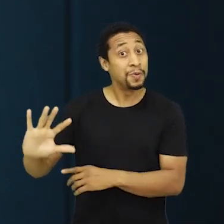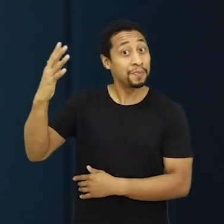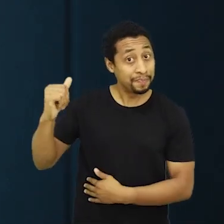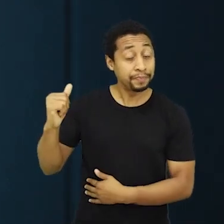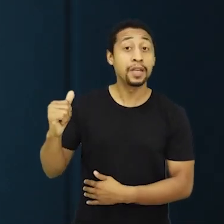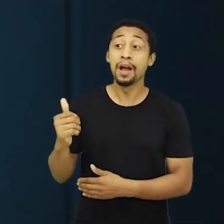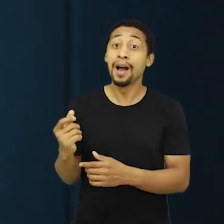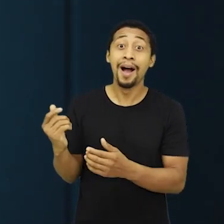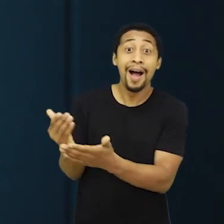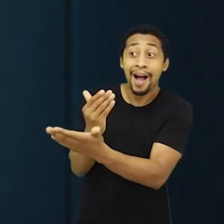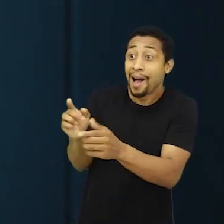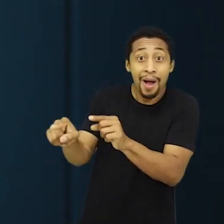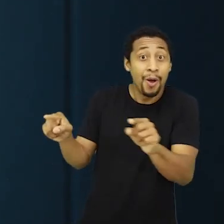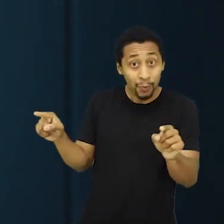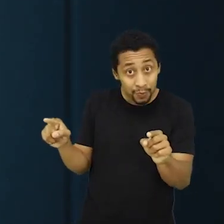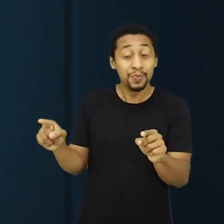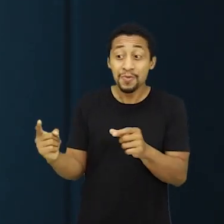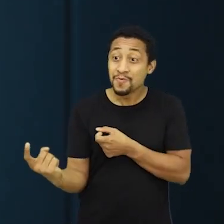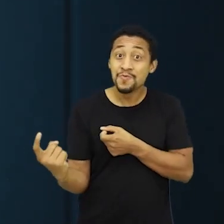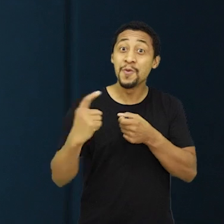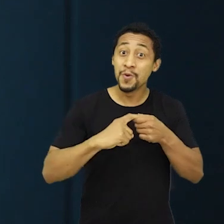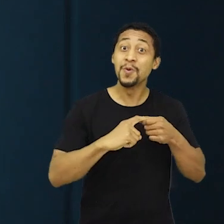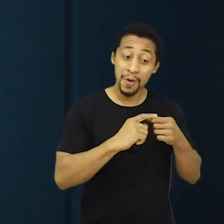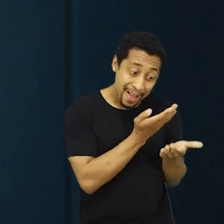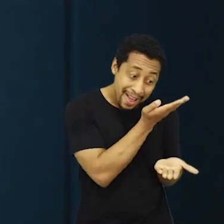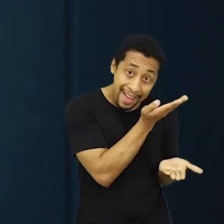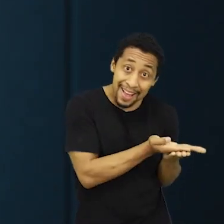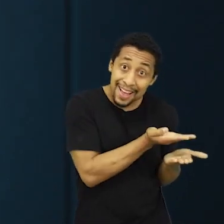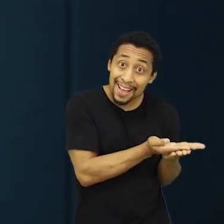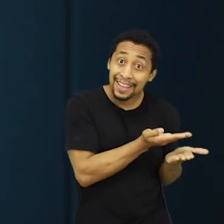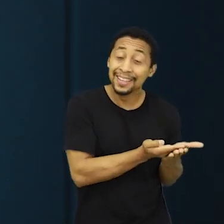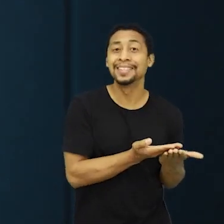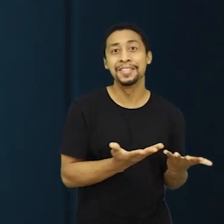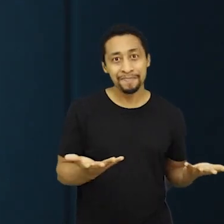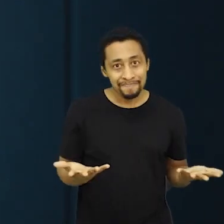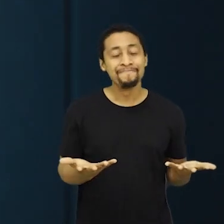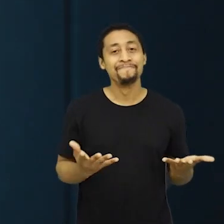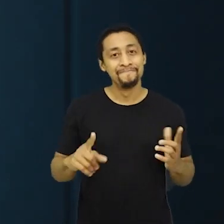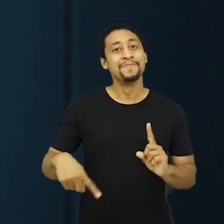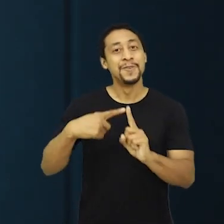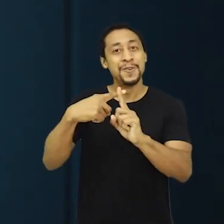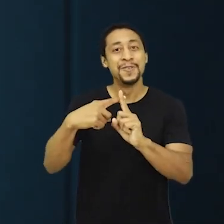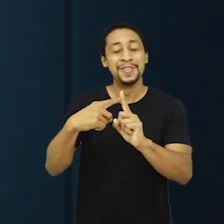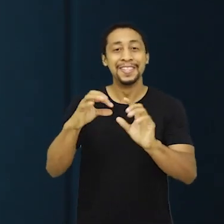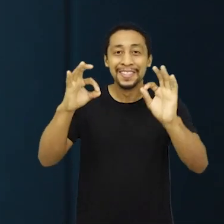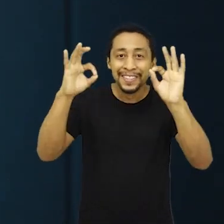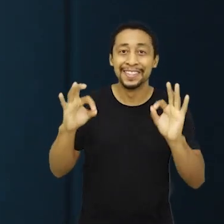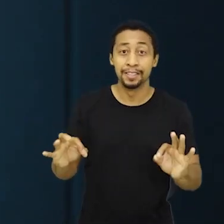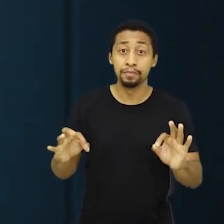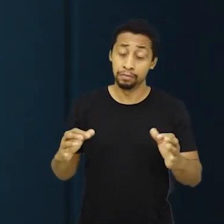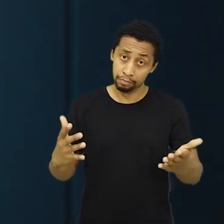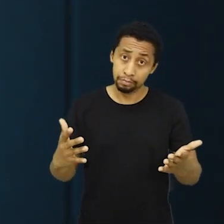a estudar. Então, eu acho que o grande resultado, assim, positivo, quanto às vezes a gente